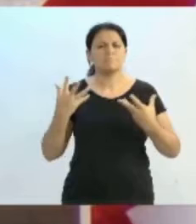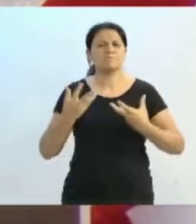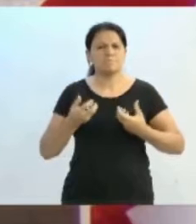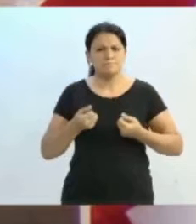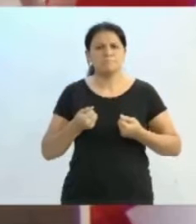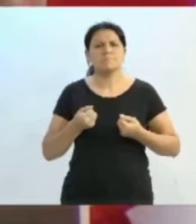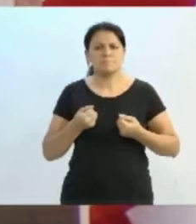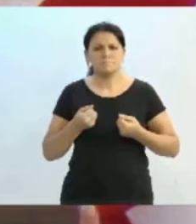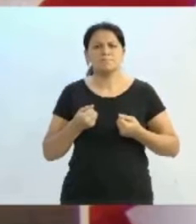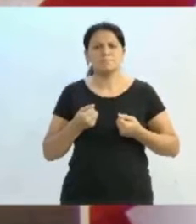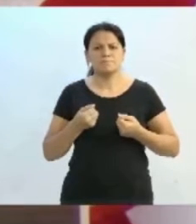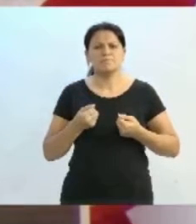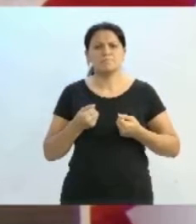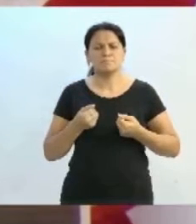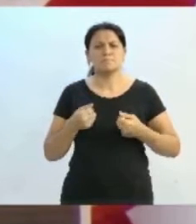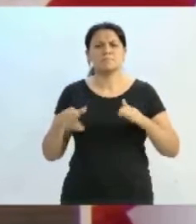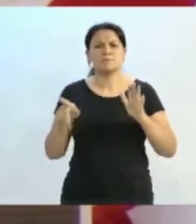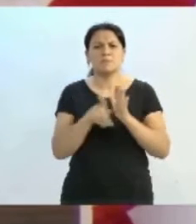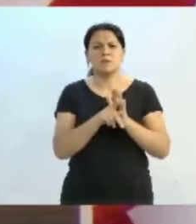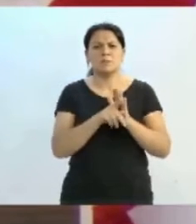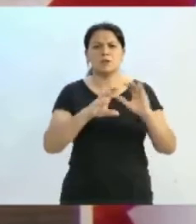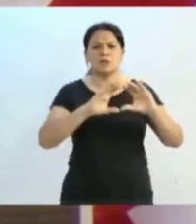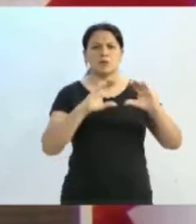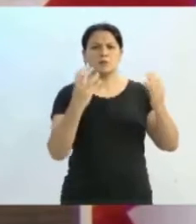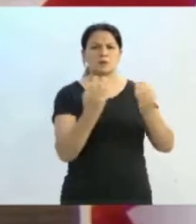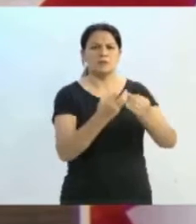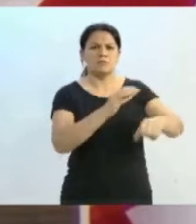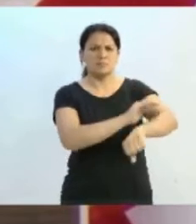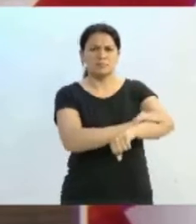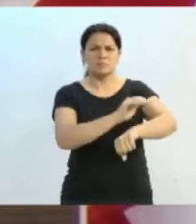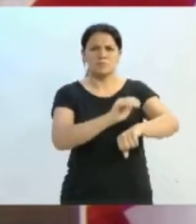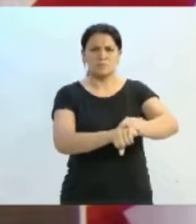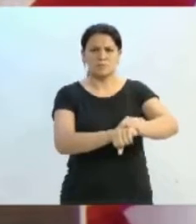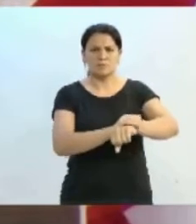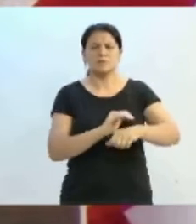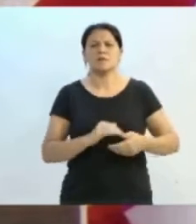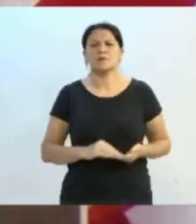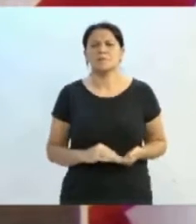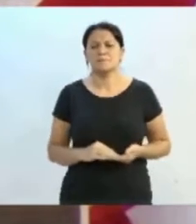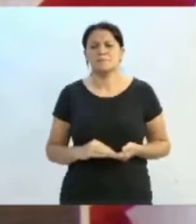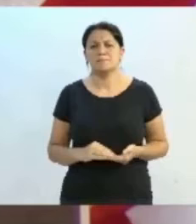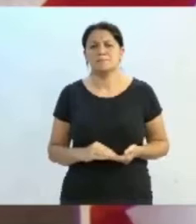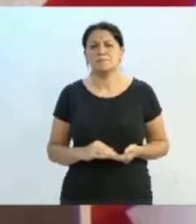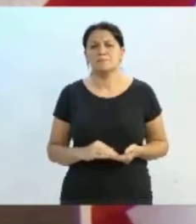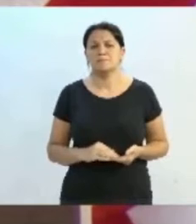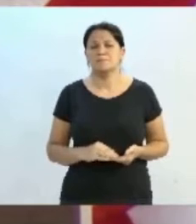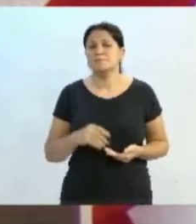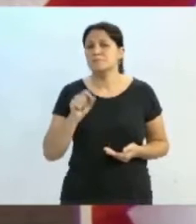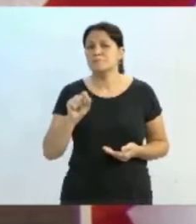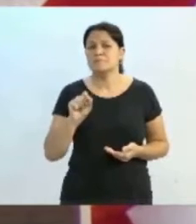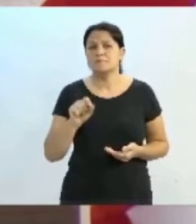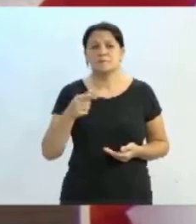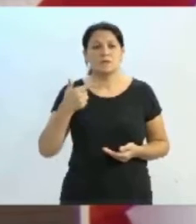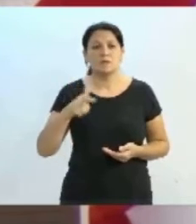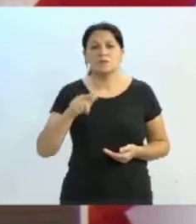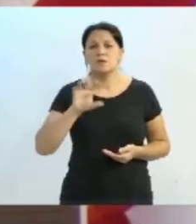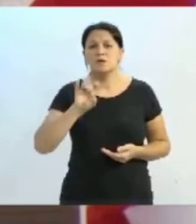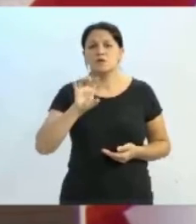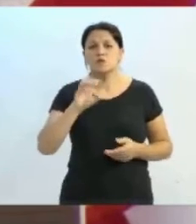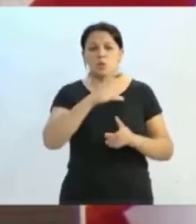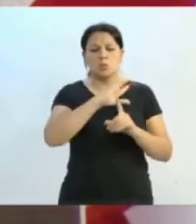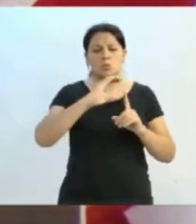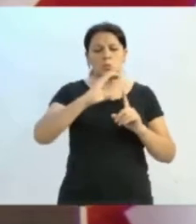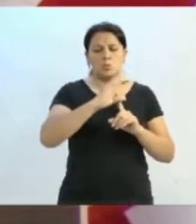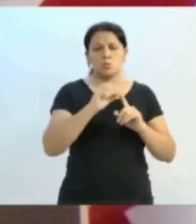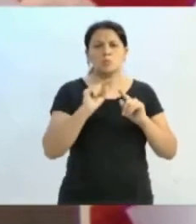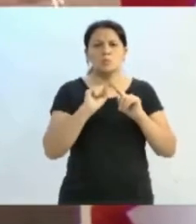pertencer a essa comunidade e nós vemos que é uma comunidade onde não apenas se reúne em cultos